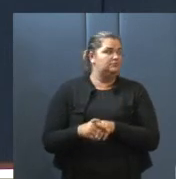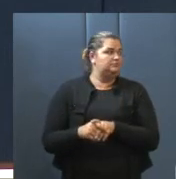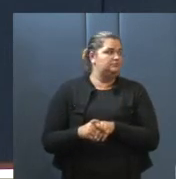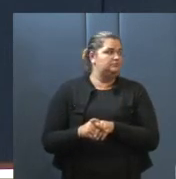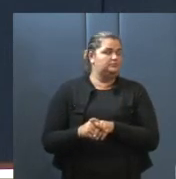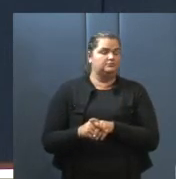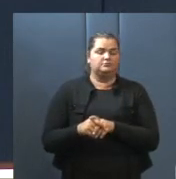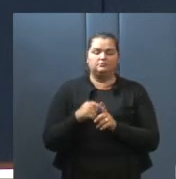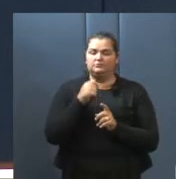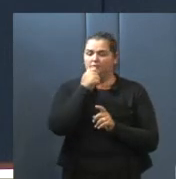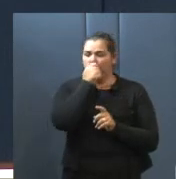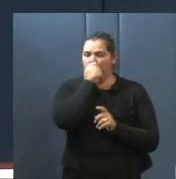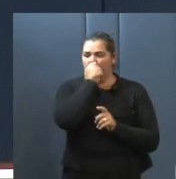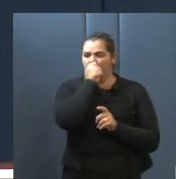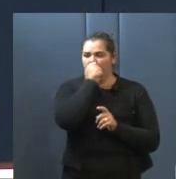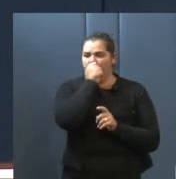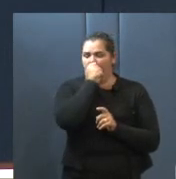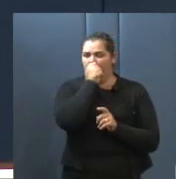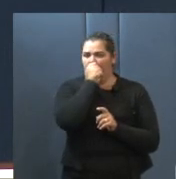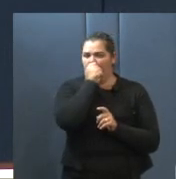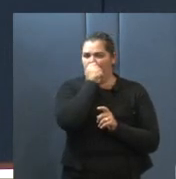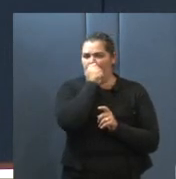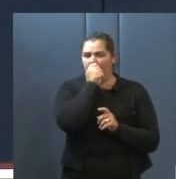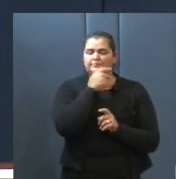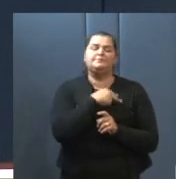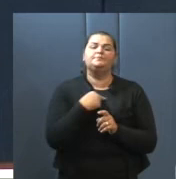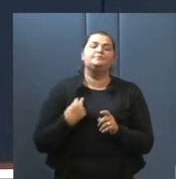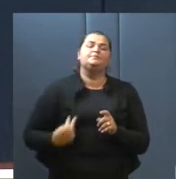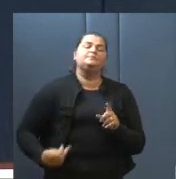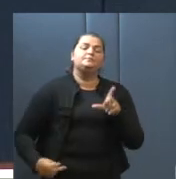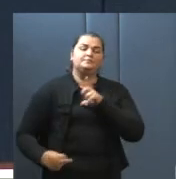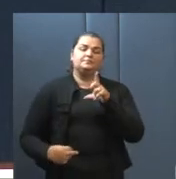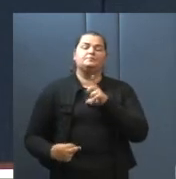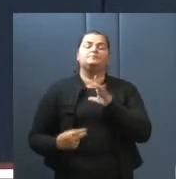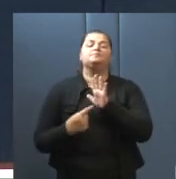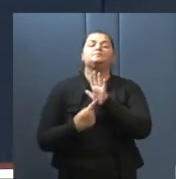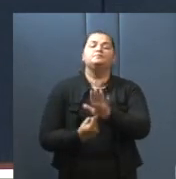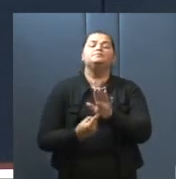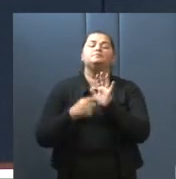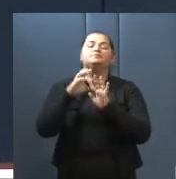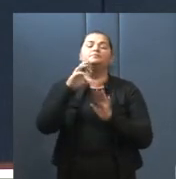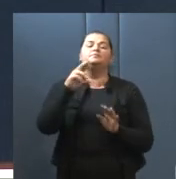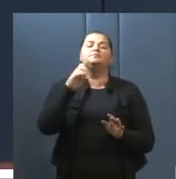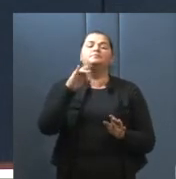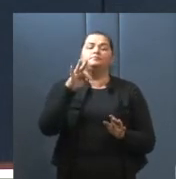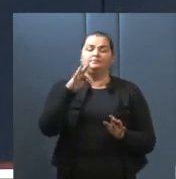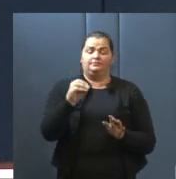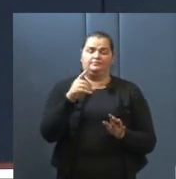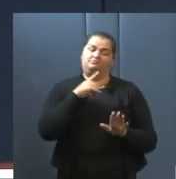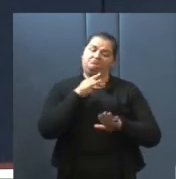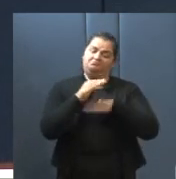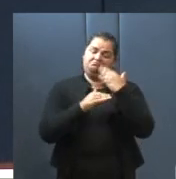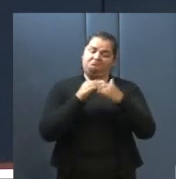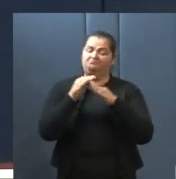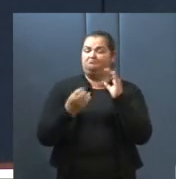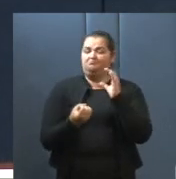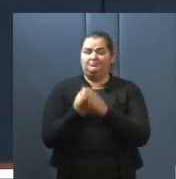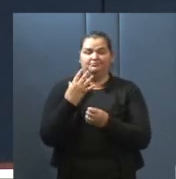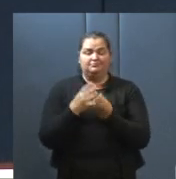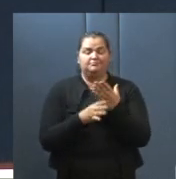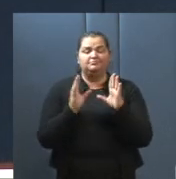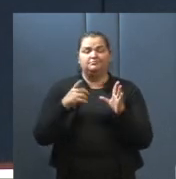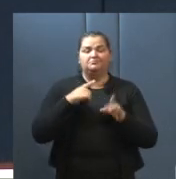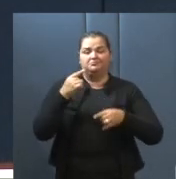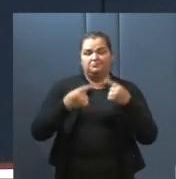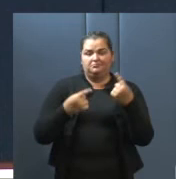A China tem usado essa oferta de crédito também como um instrumento de projeção